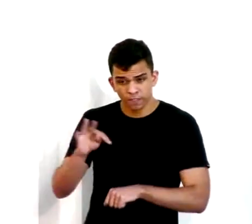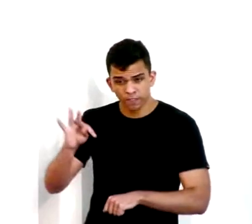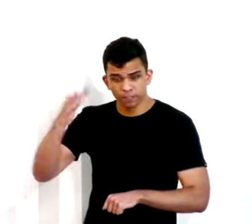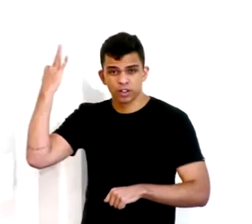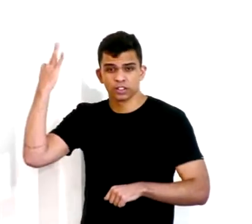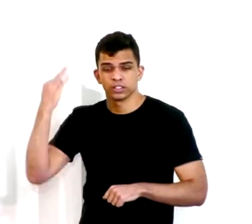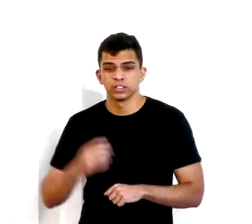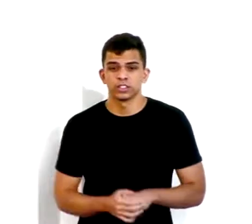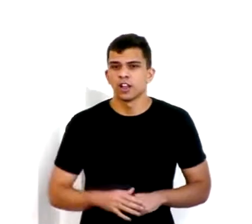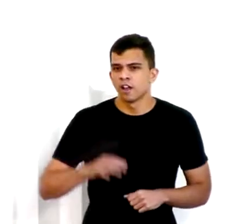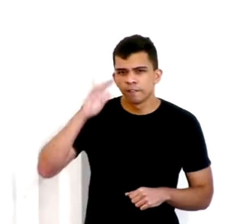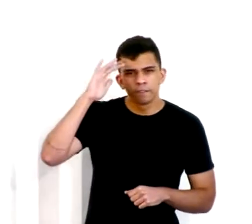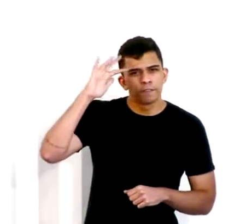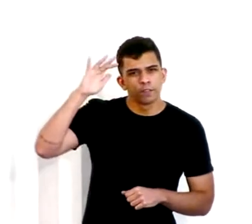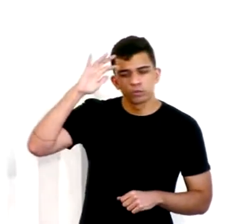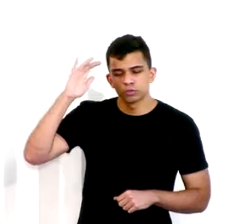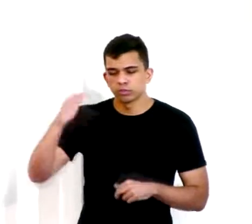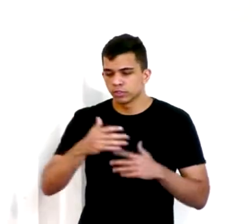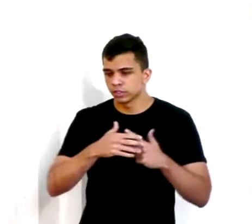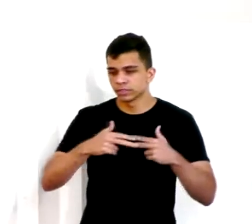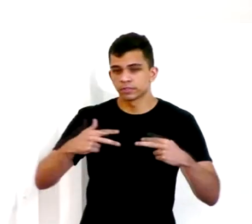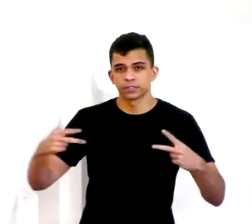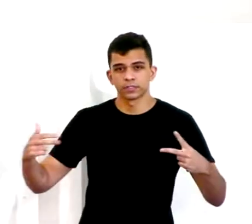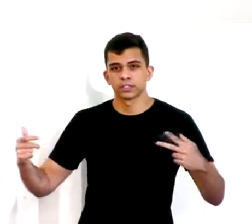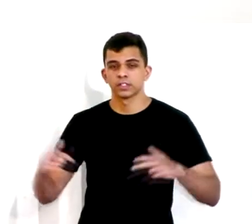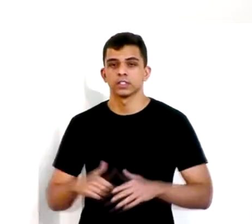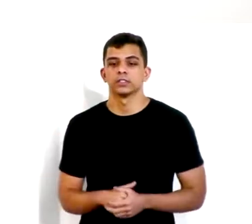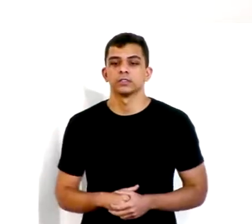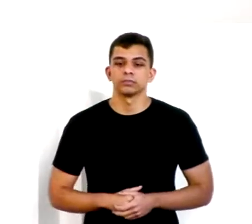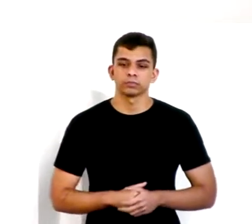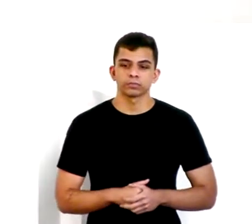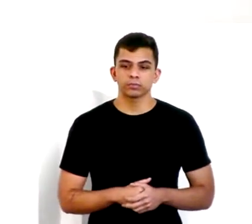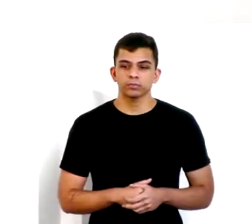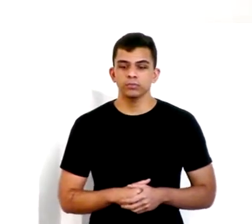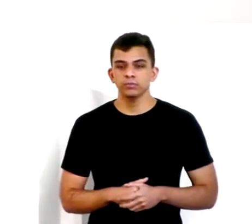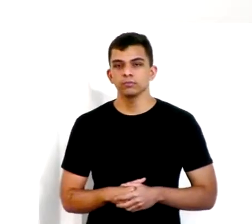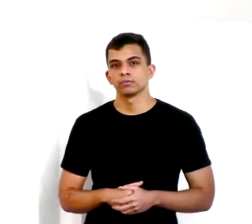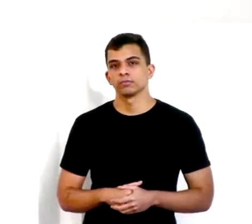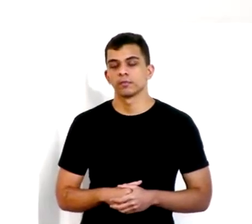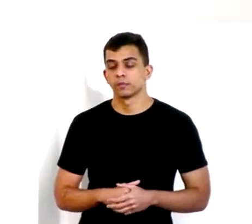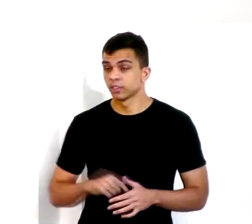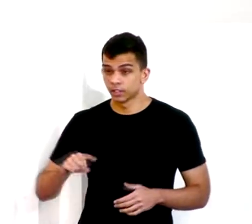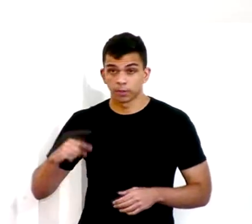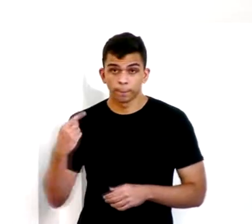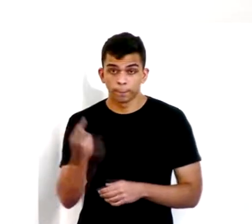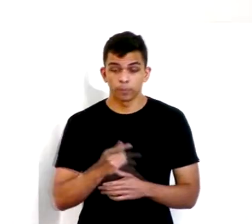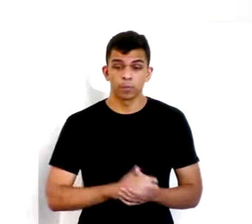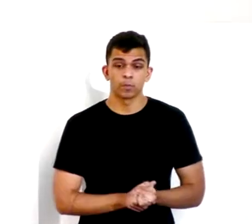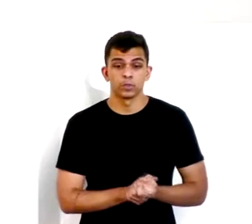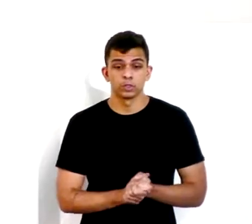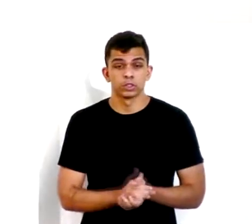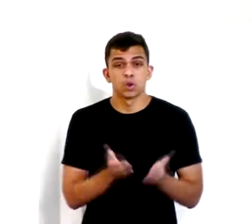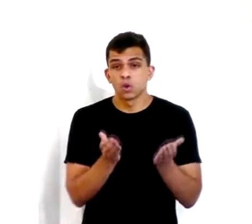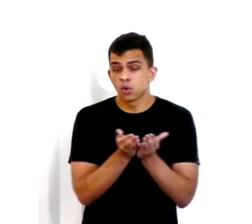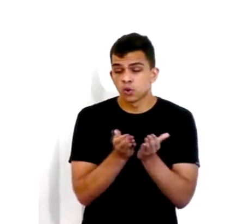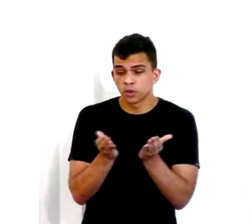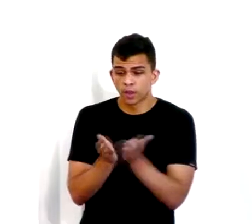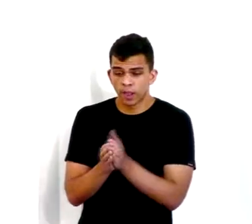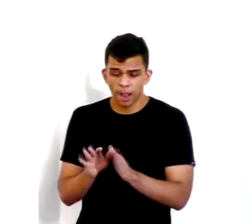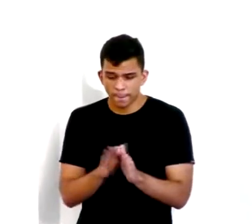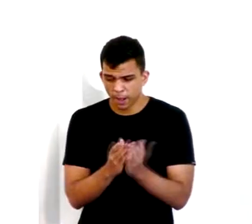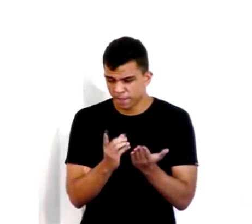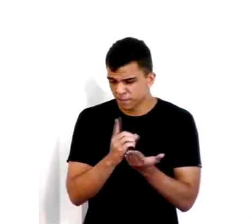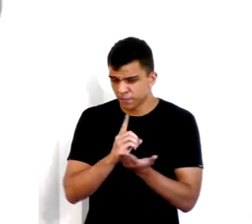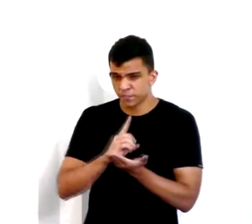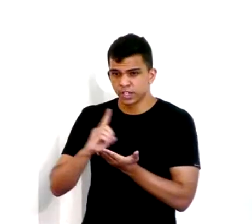racionalismo, quando o cristianismo, o temor de Deus, a palavra de Deus, foi arrastado